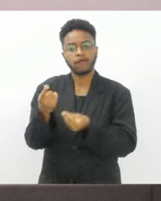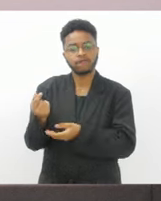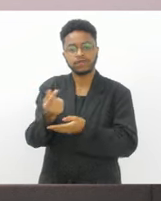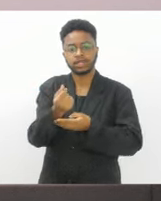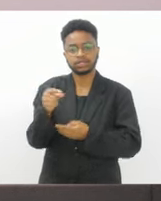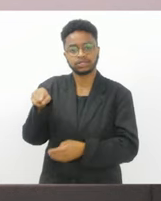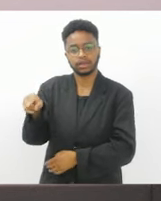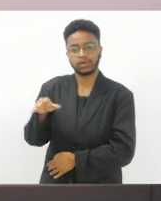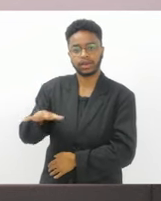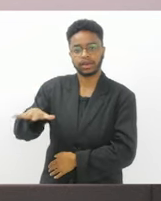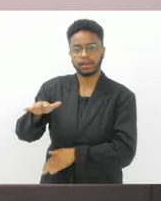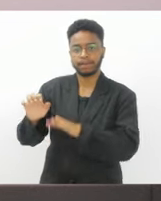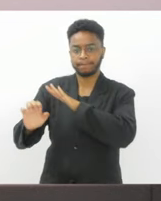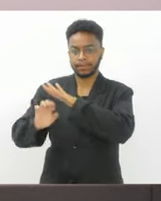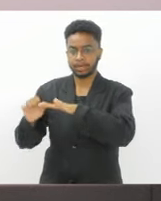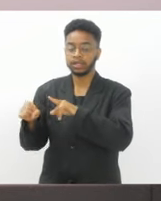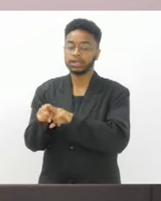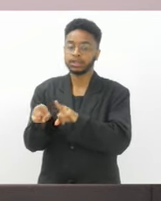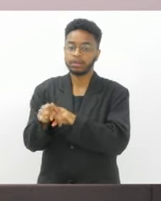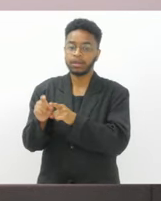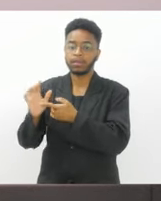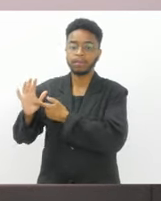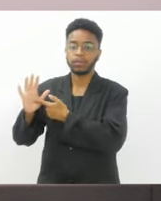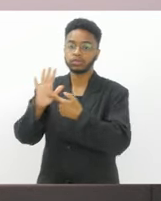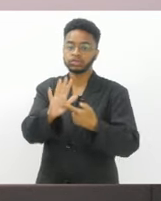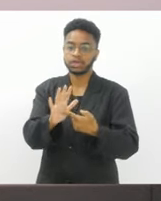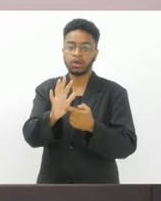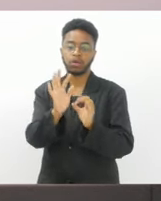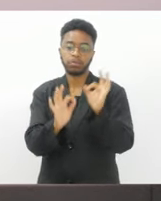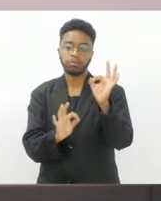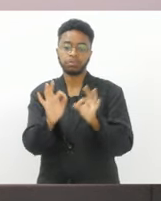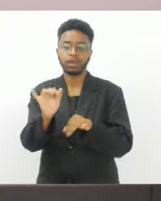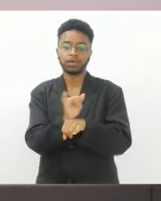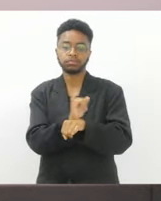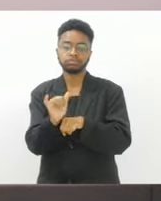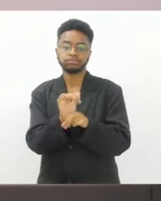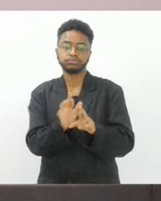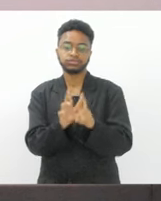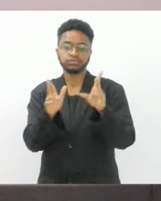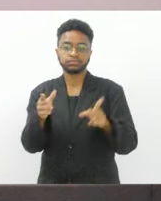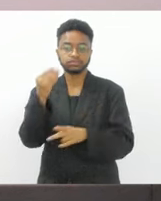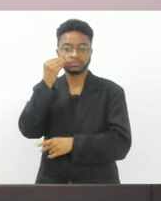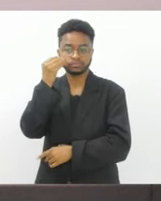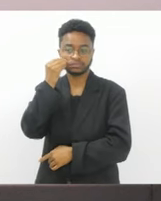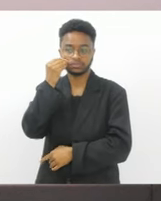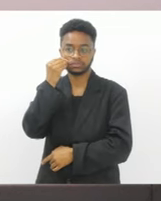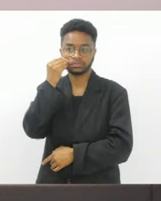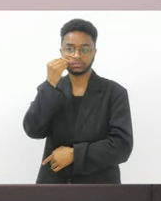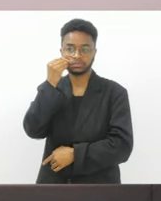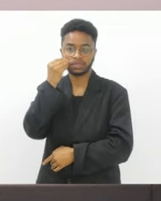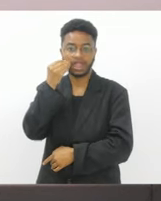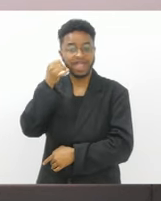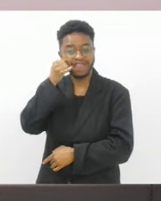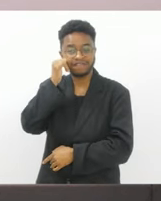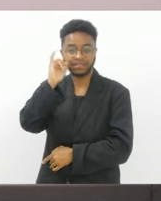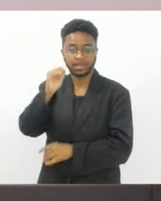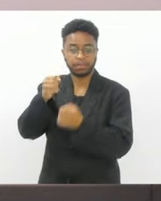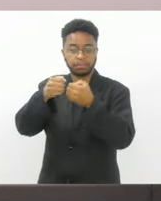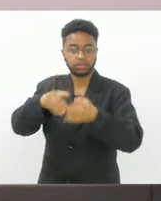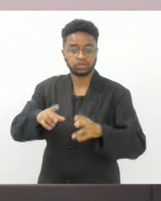empresa e também para apresentar um plano alternativo para que o serviço não seja